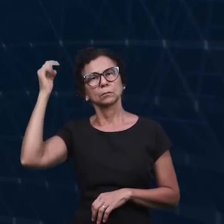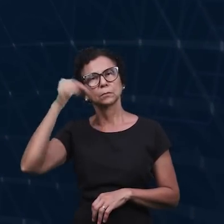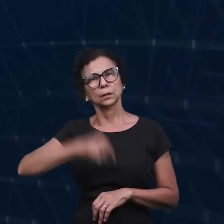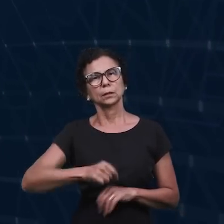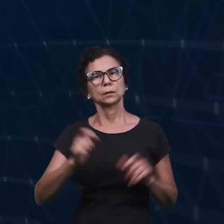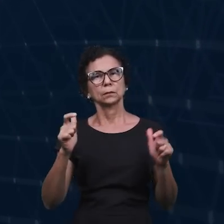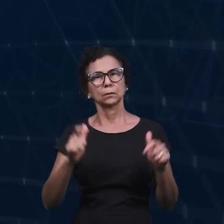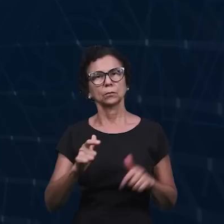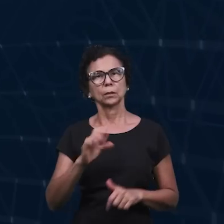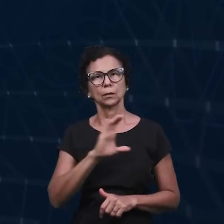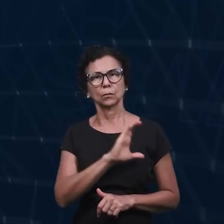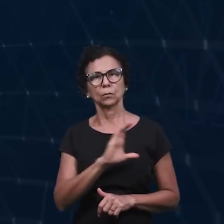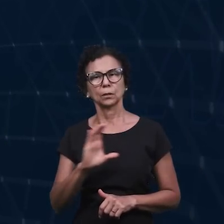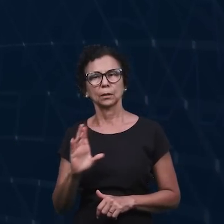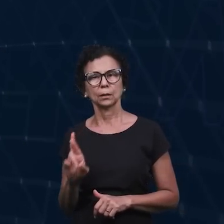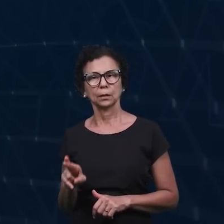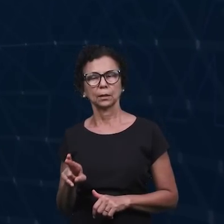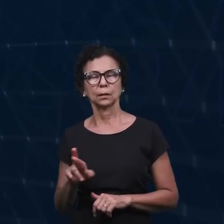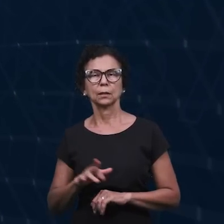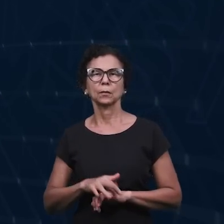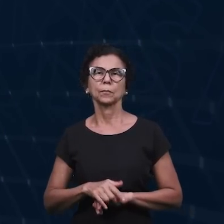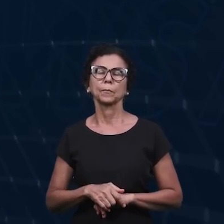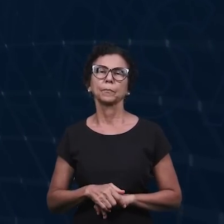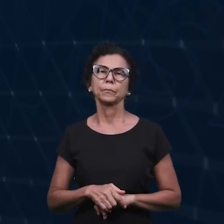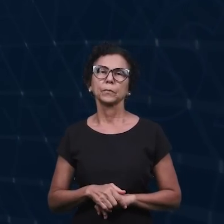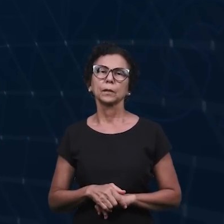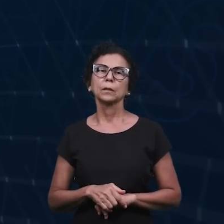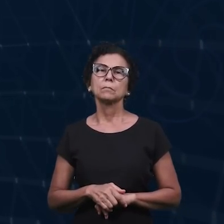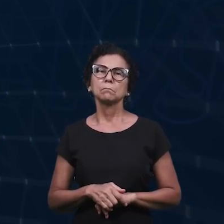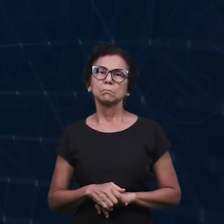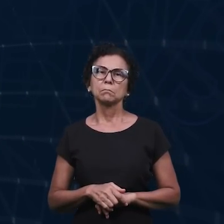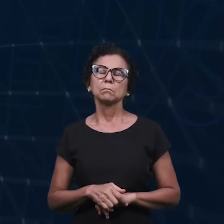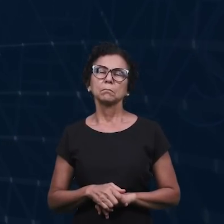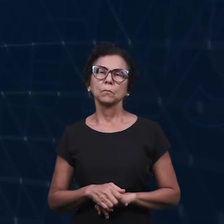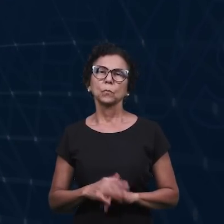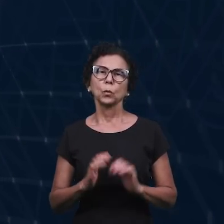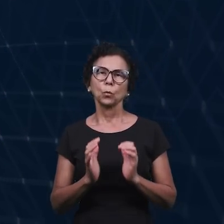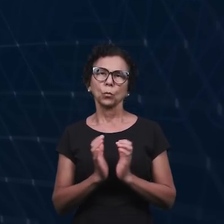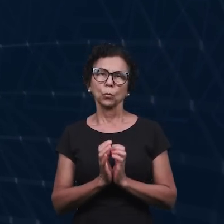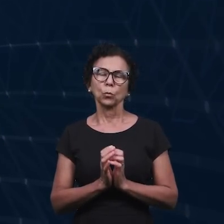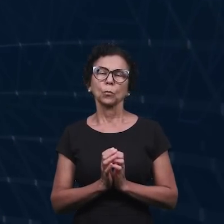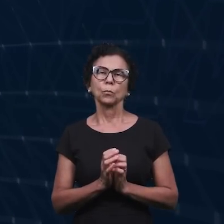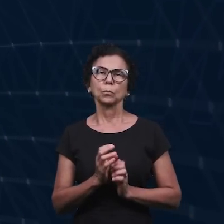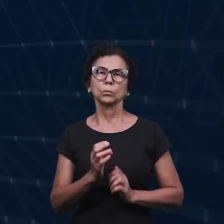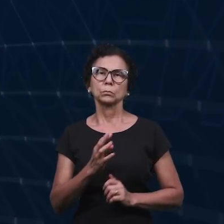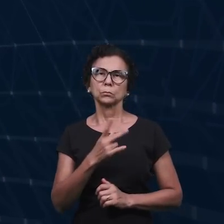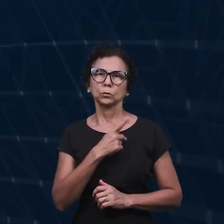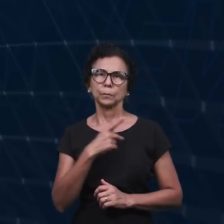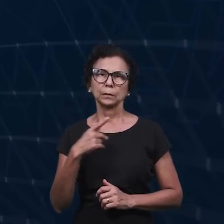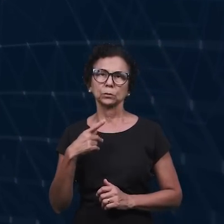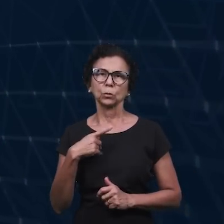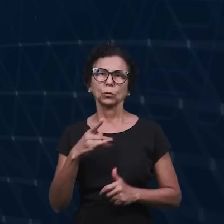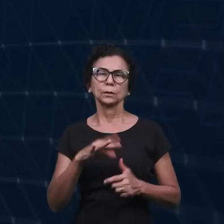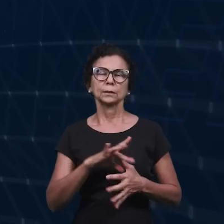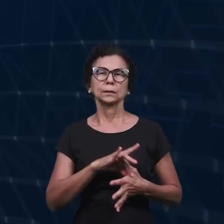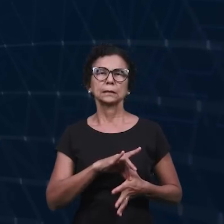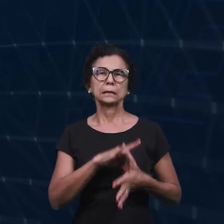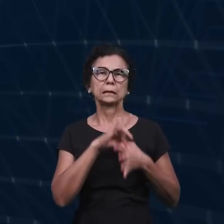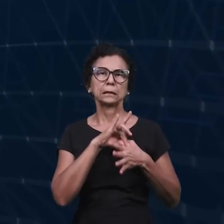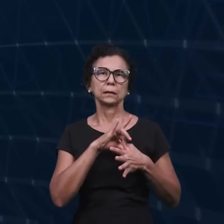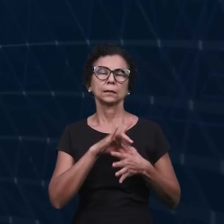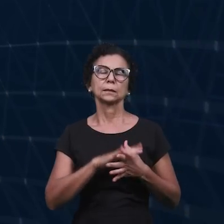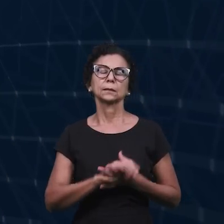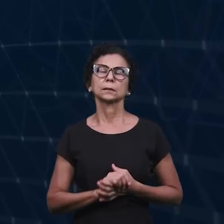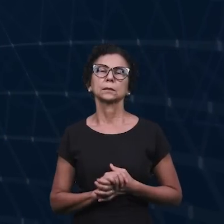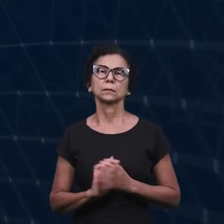a Costa Rica, com um número expressivo de pastores, líderes